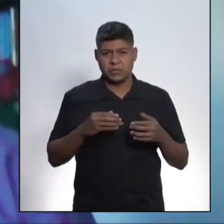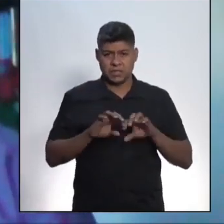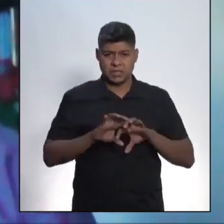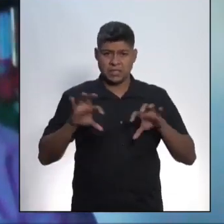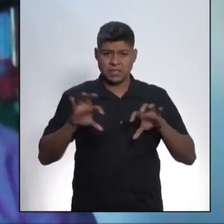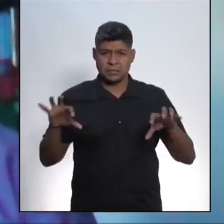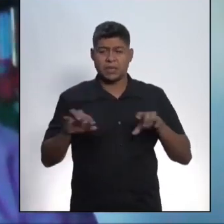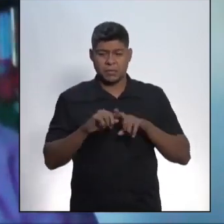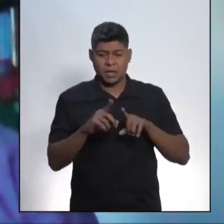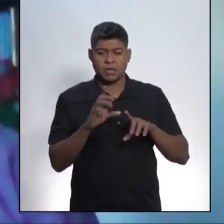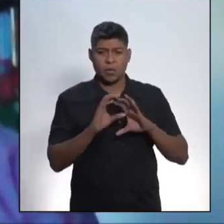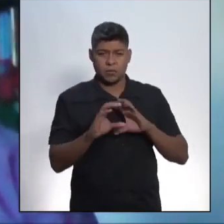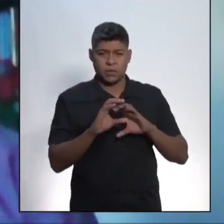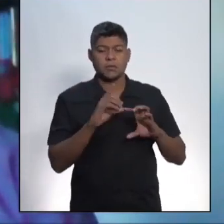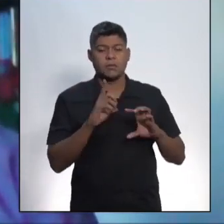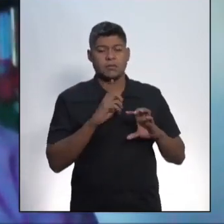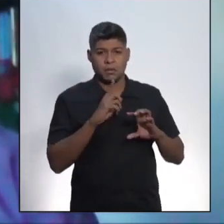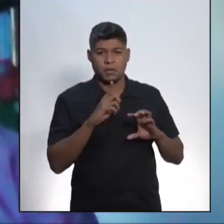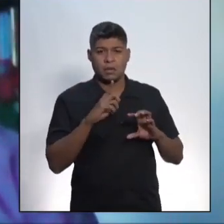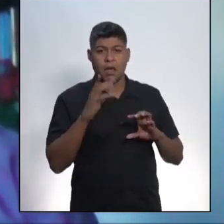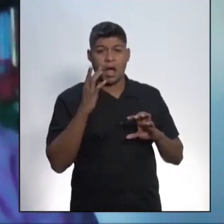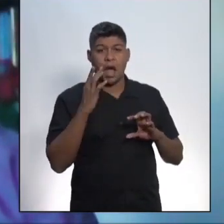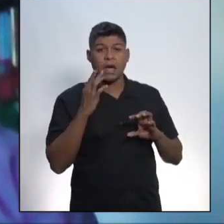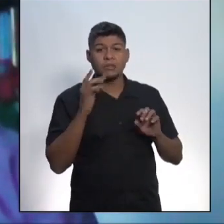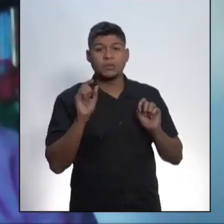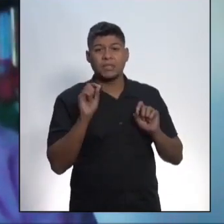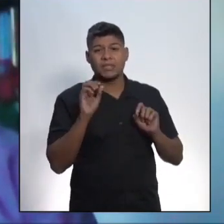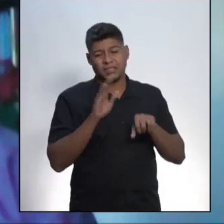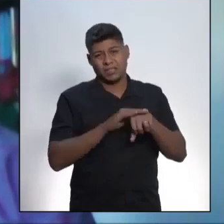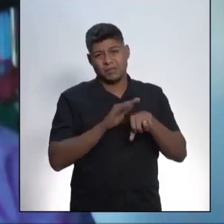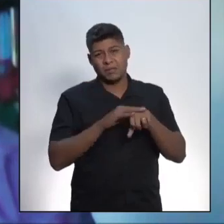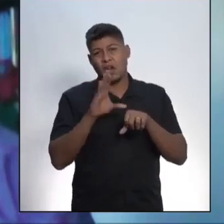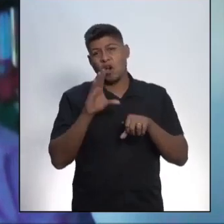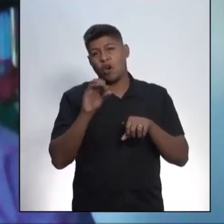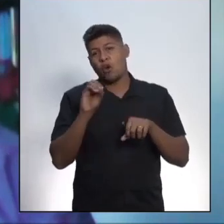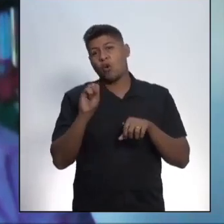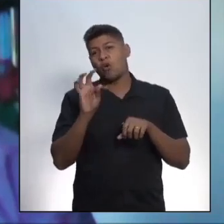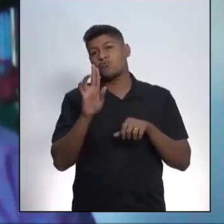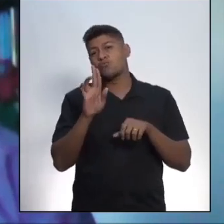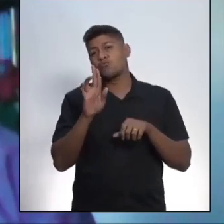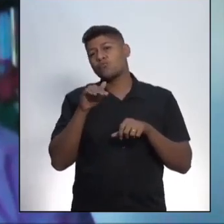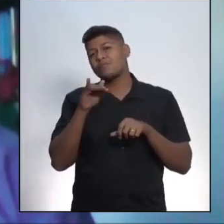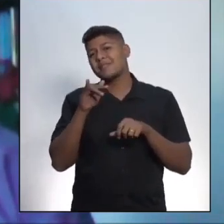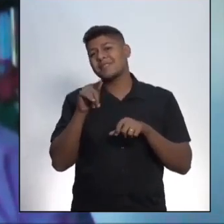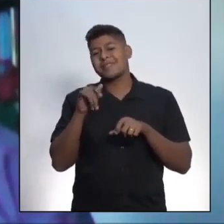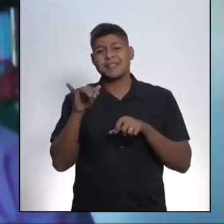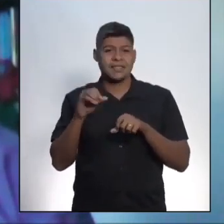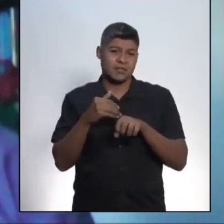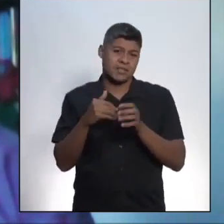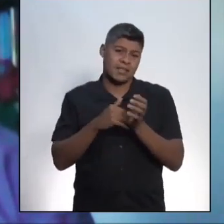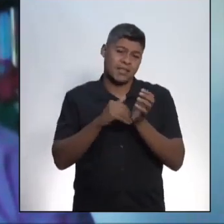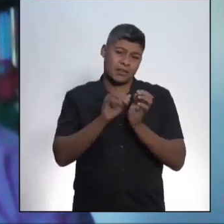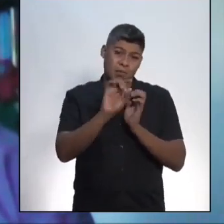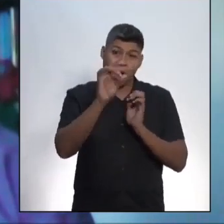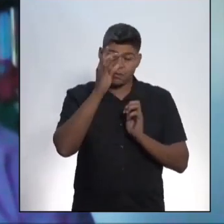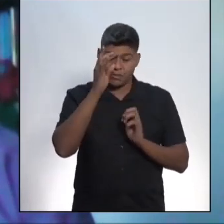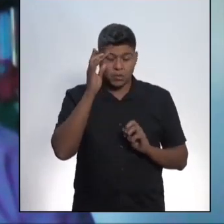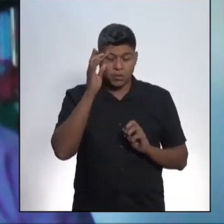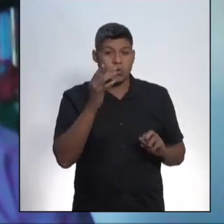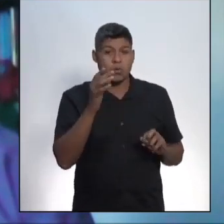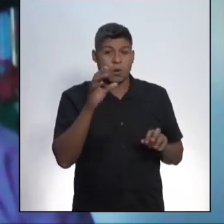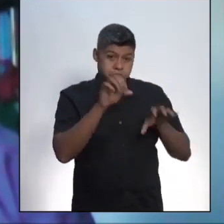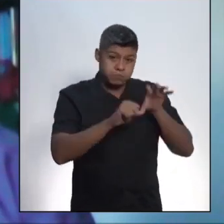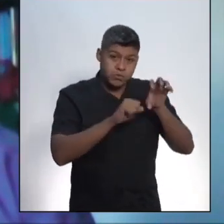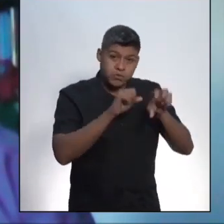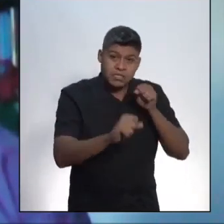nos comunicando. Então, essa customização acho que é o segredo, talvez, de cada professor tentar buscar e tentar